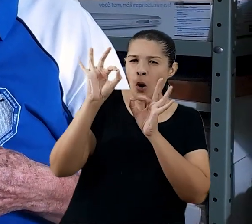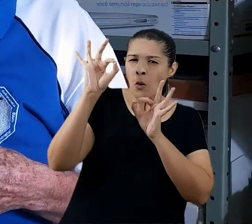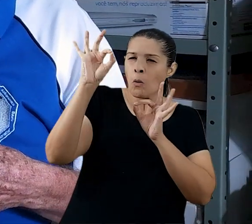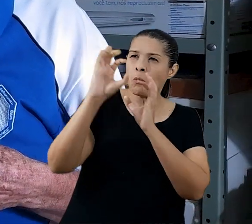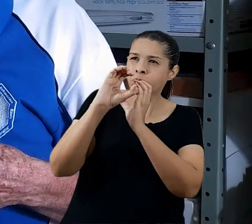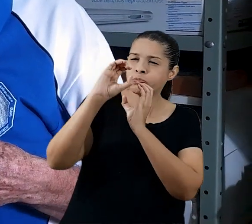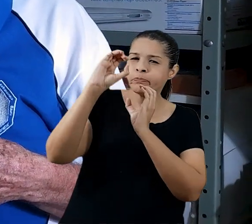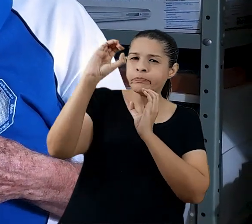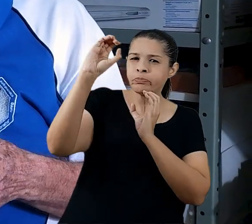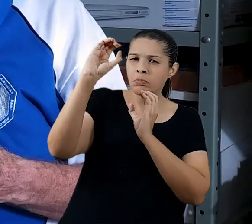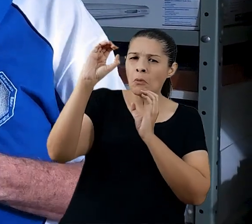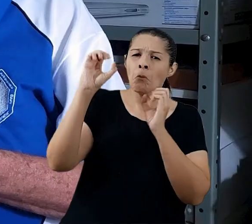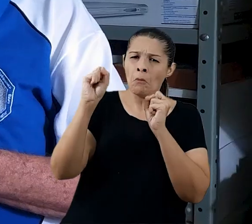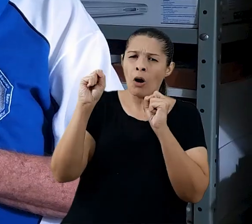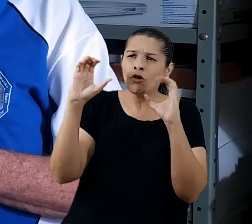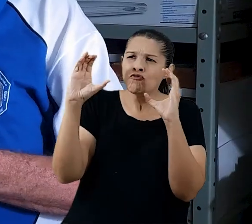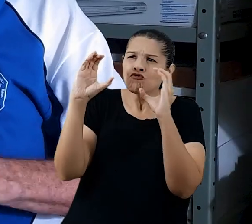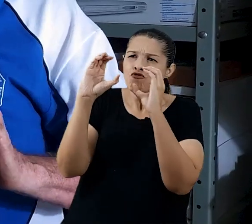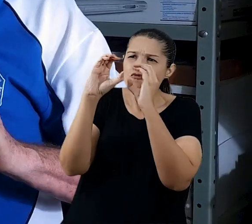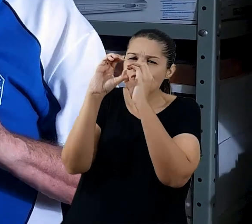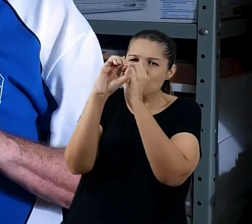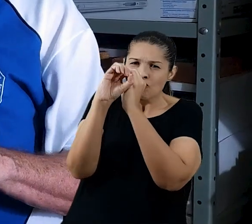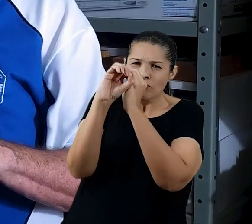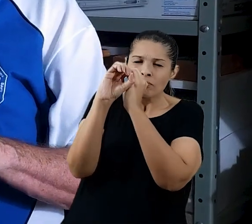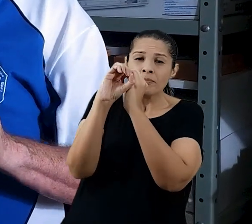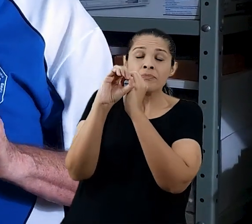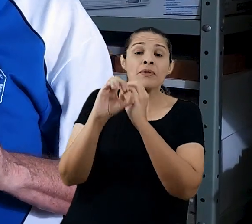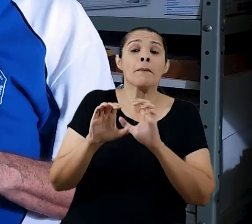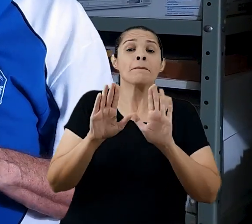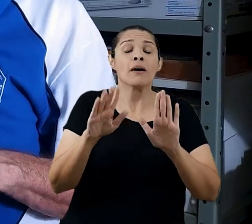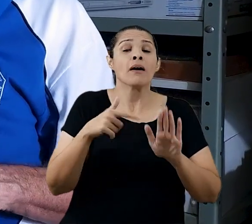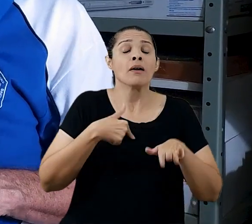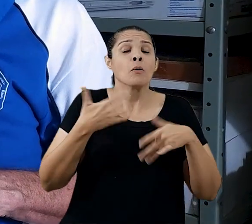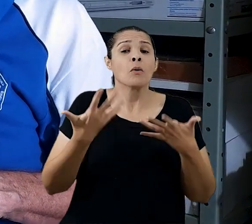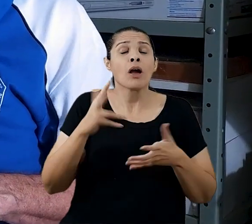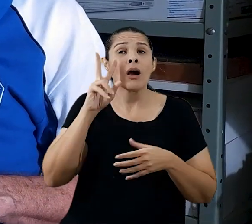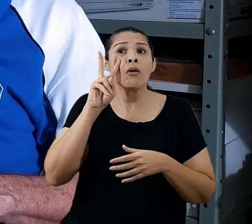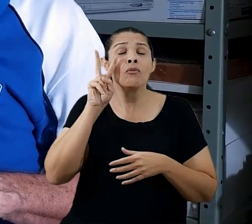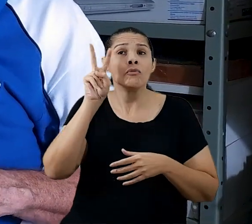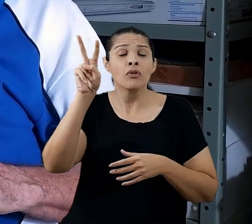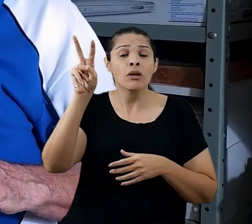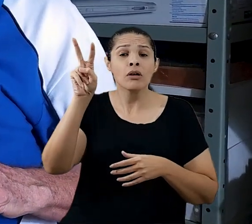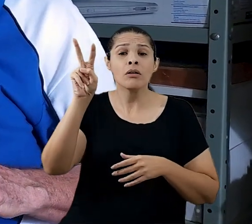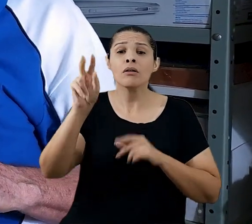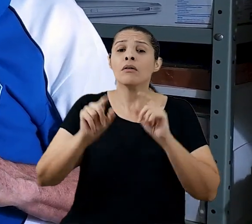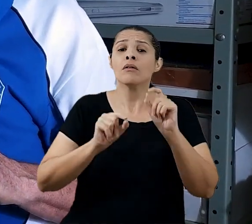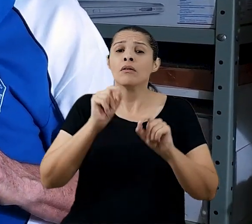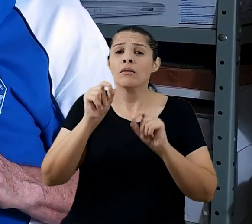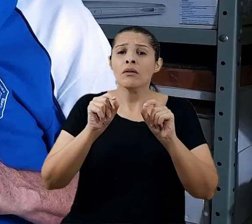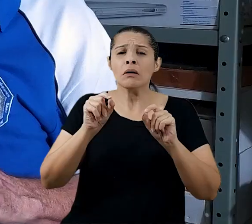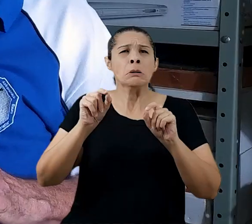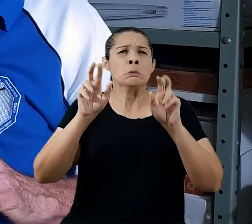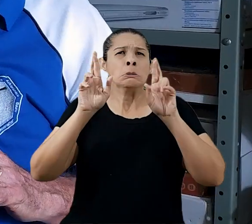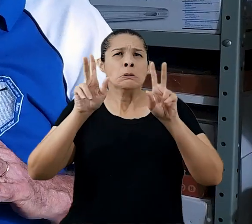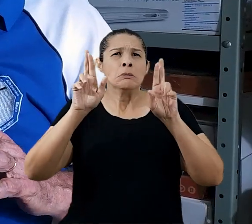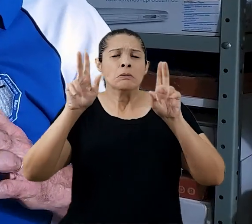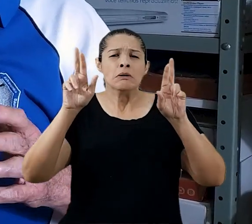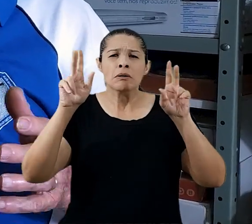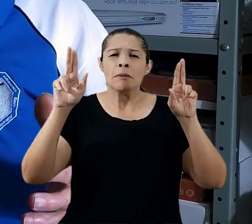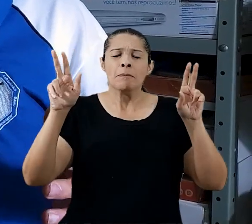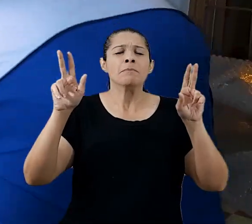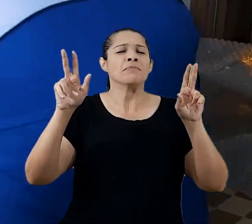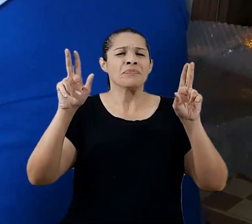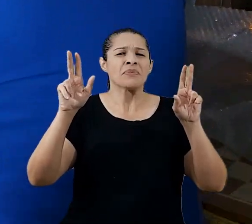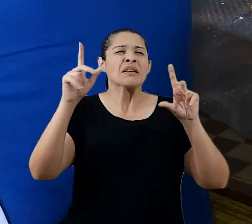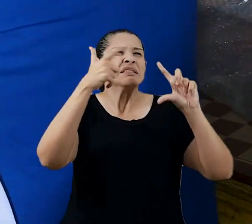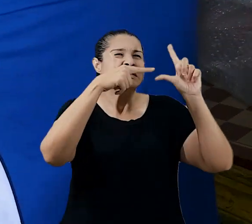de diâmetro pequeno. Agora eu quero observar nebulosas, galáxias.